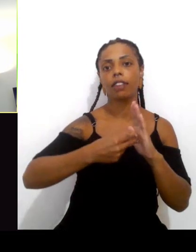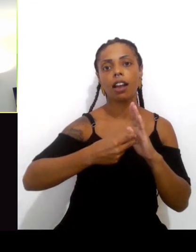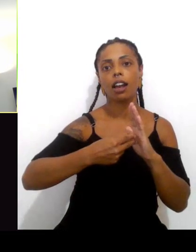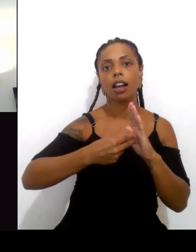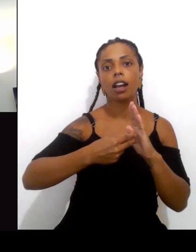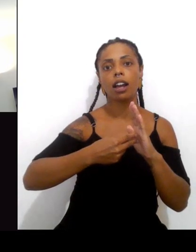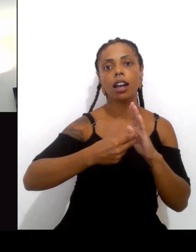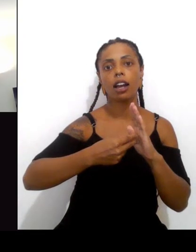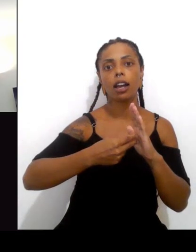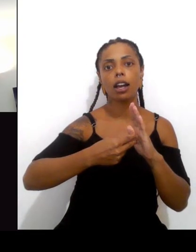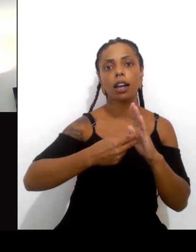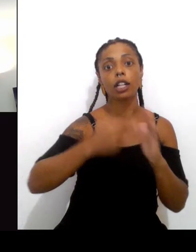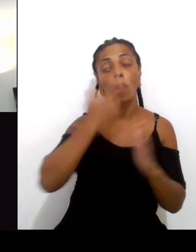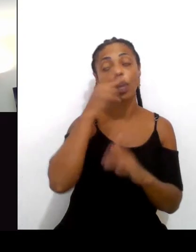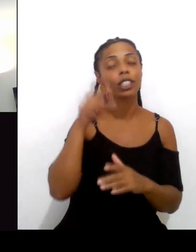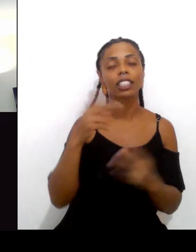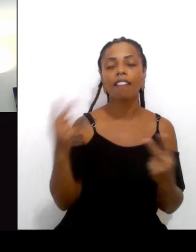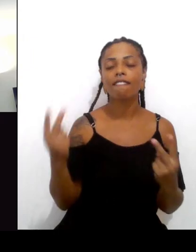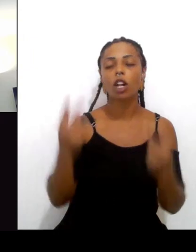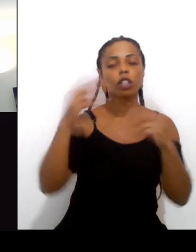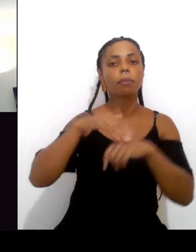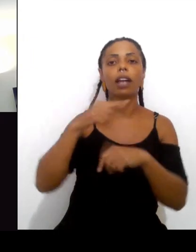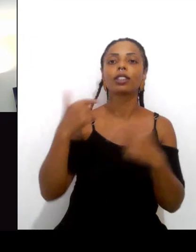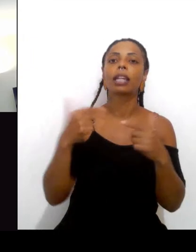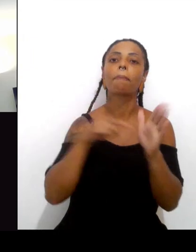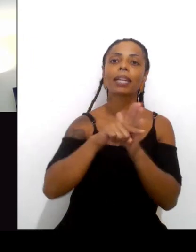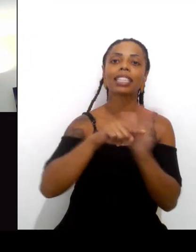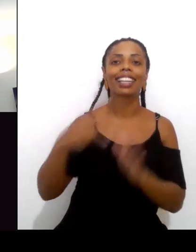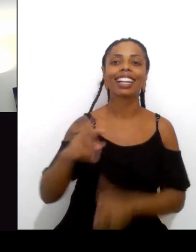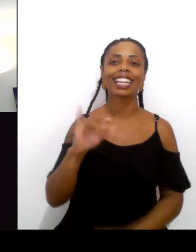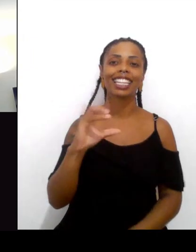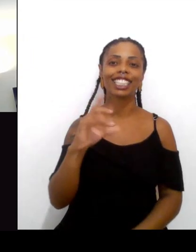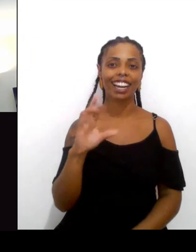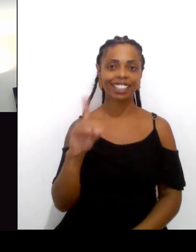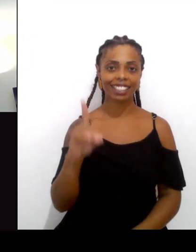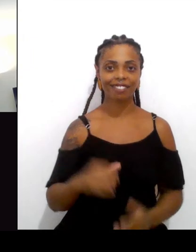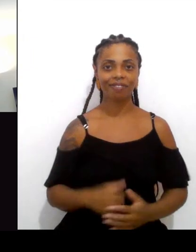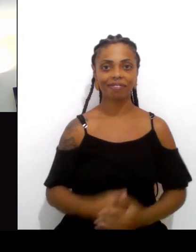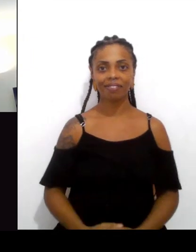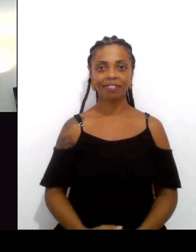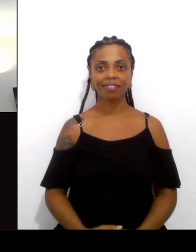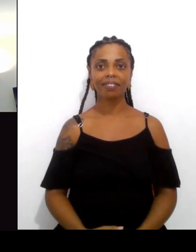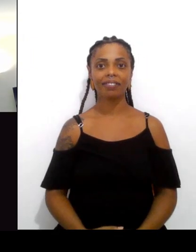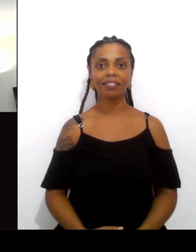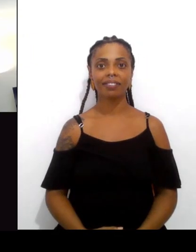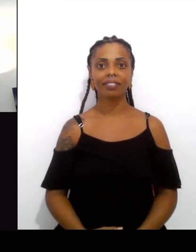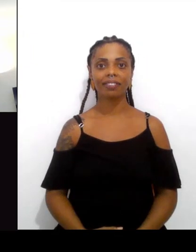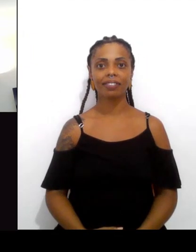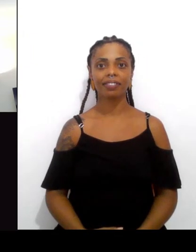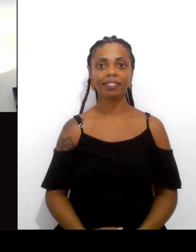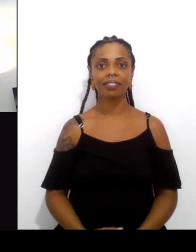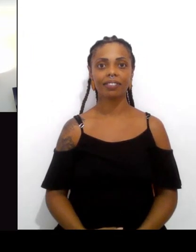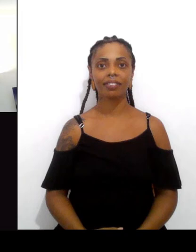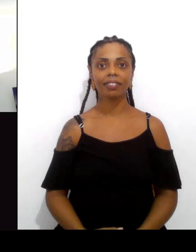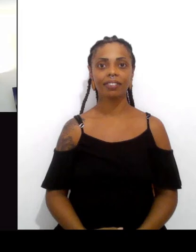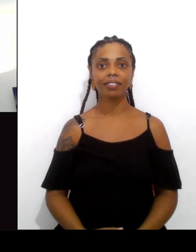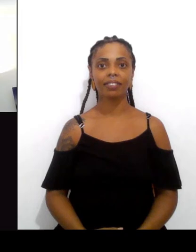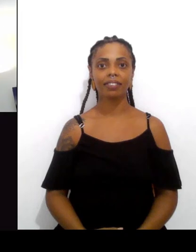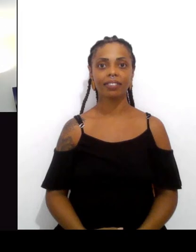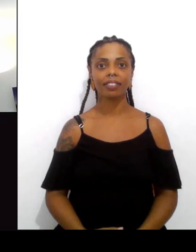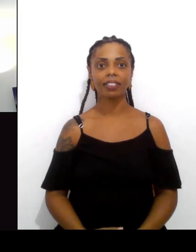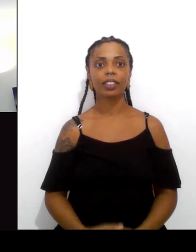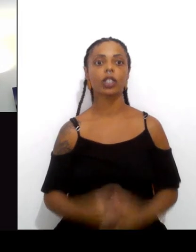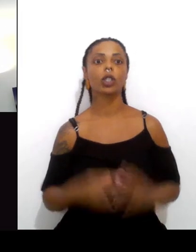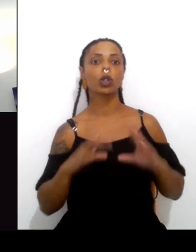que isso é mais valioso da pesquisa do Richard Muito obrigado pelas apresentações queria agradecer também todas as equipes do museu